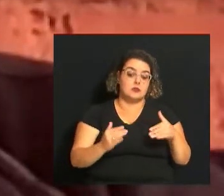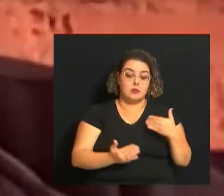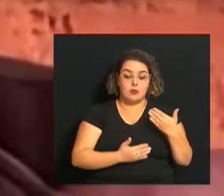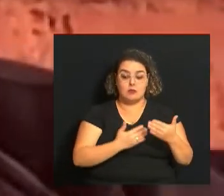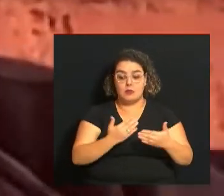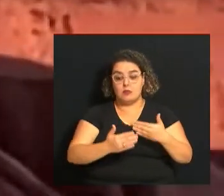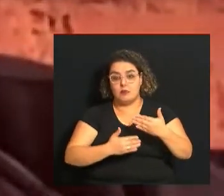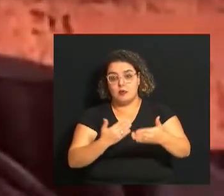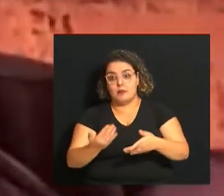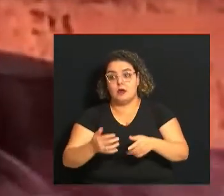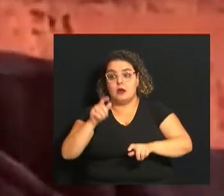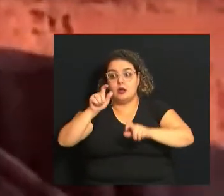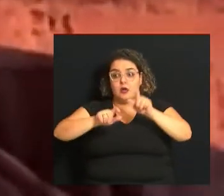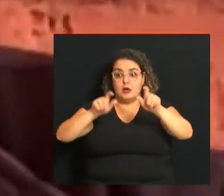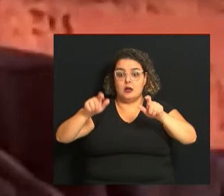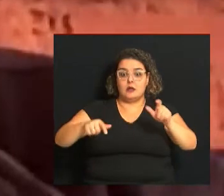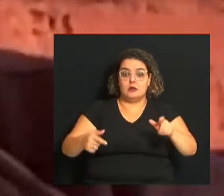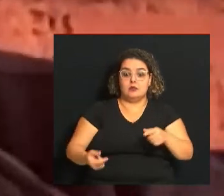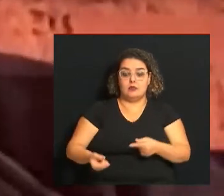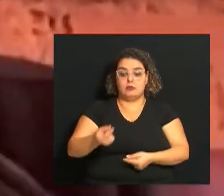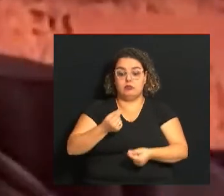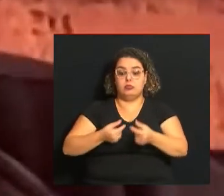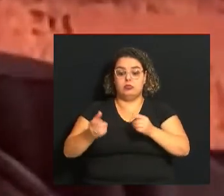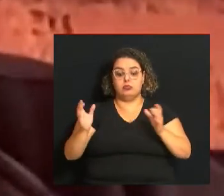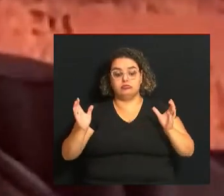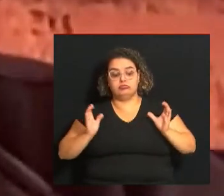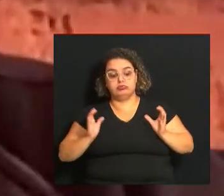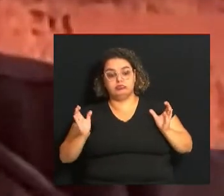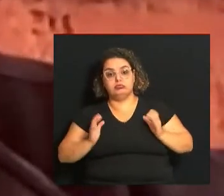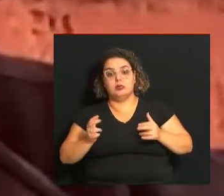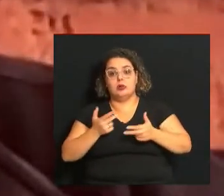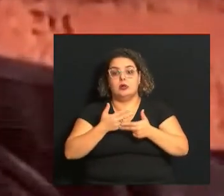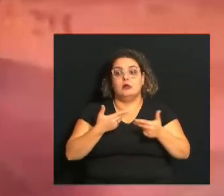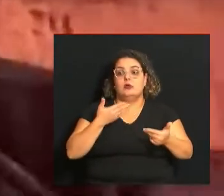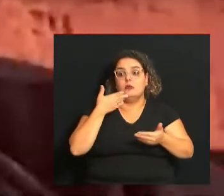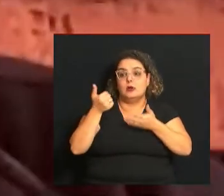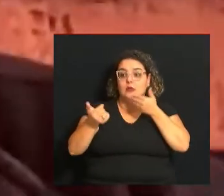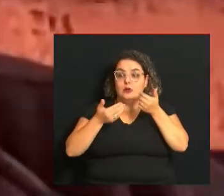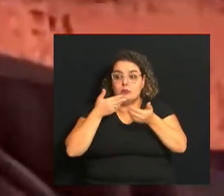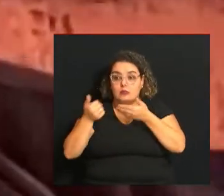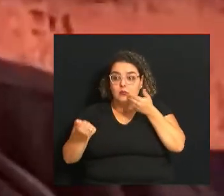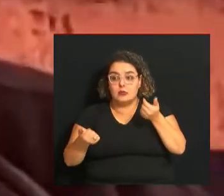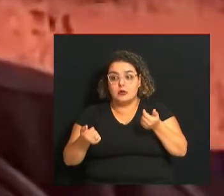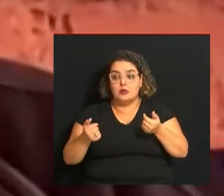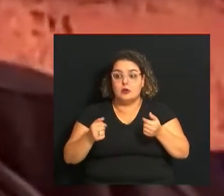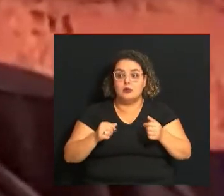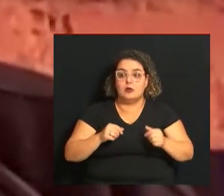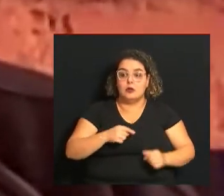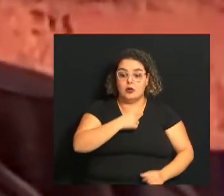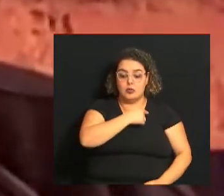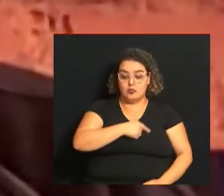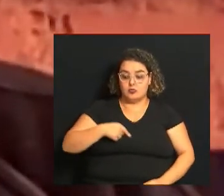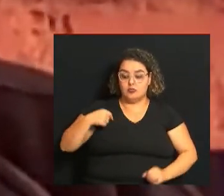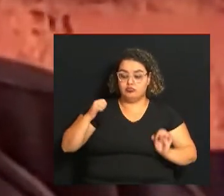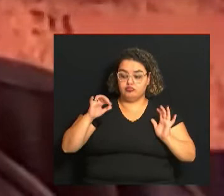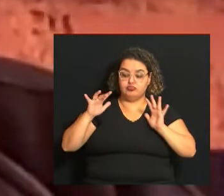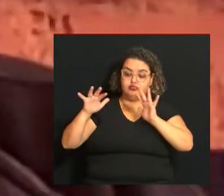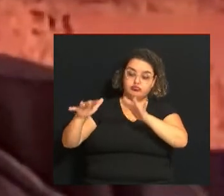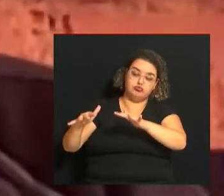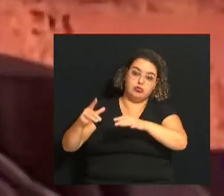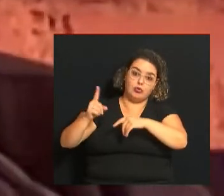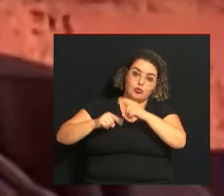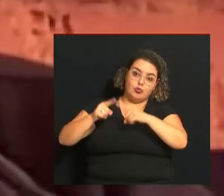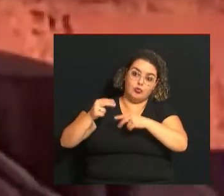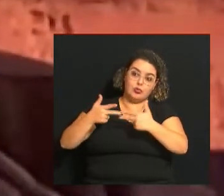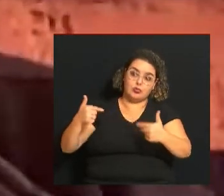as pessoas estão ganhando dinheiro, as coisas estão melhorando, a gente vai invadir a China com os nossos produtos, né? E